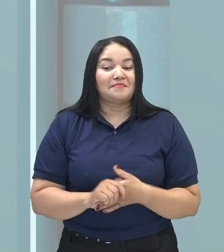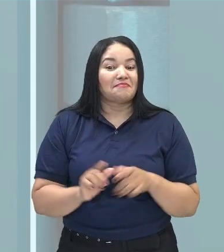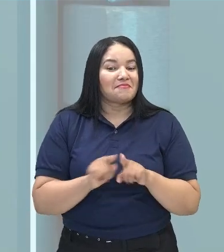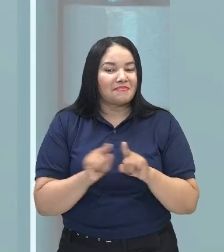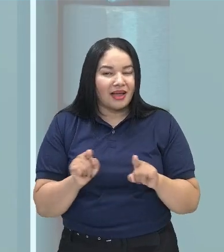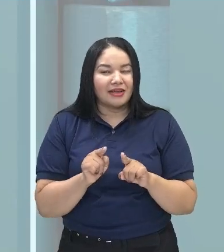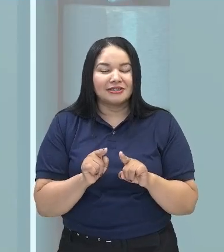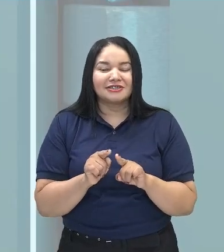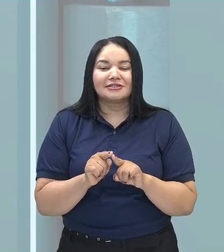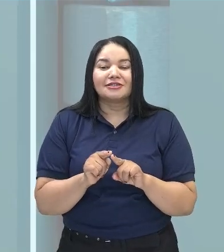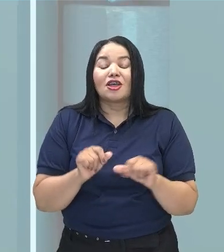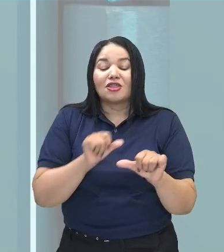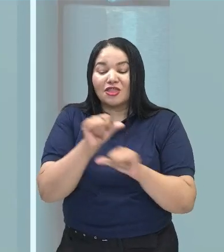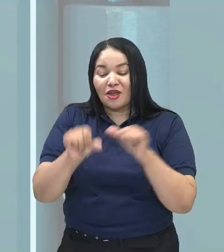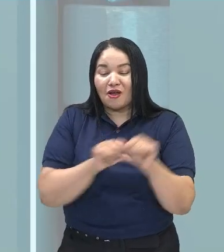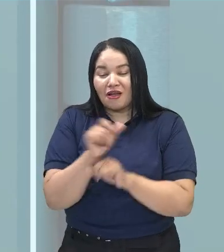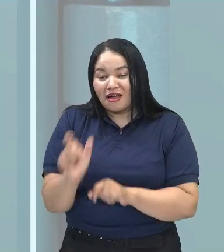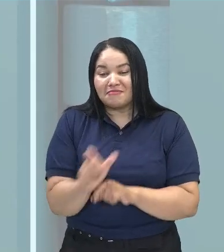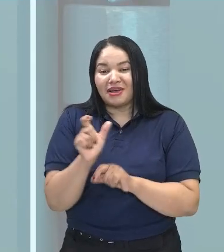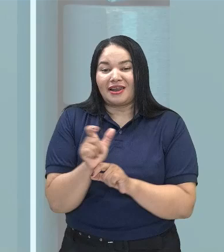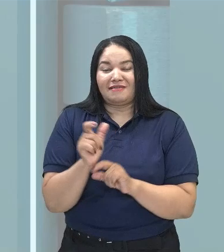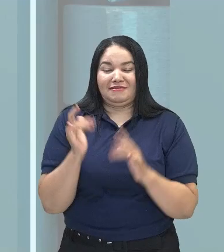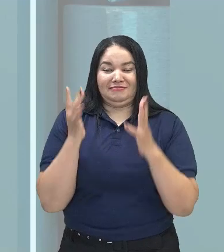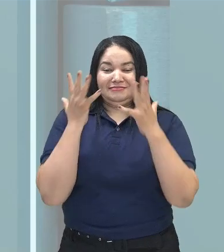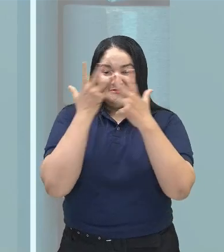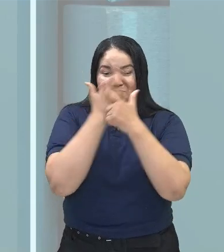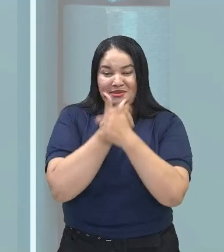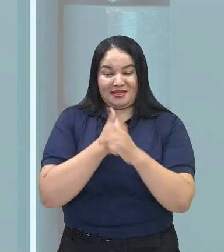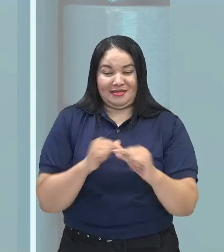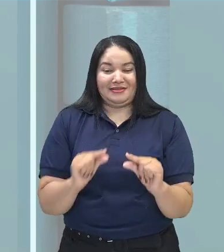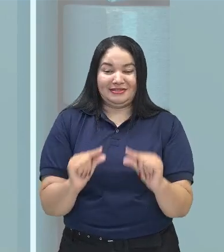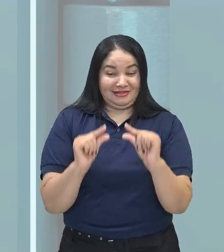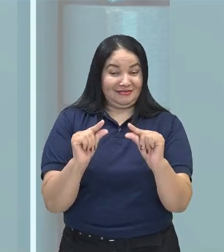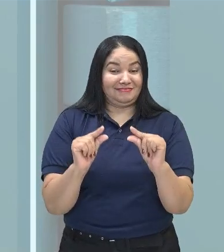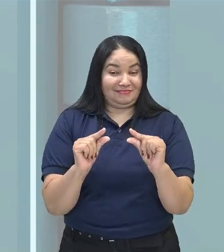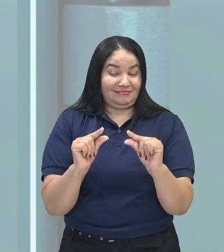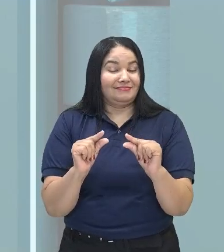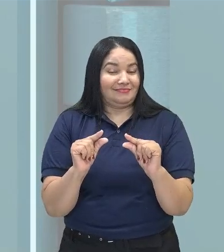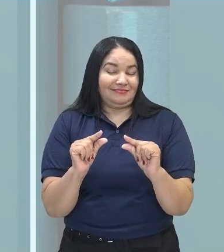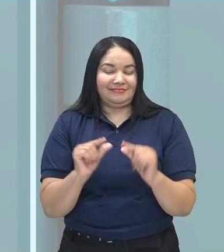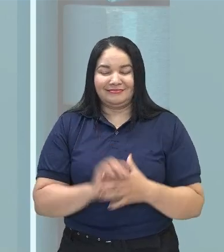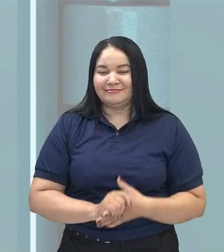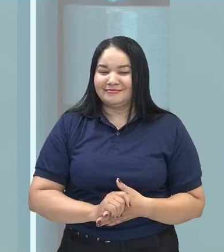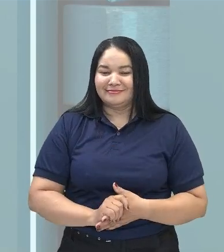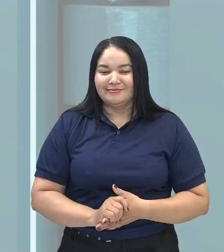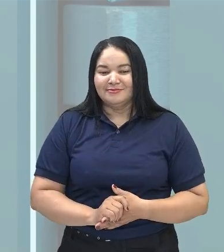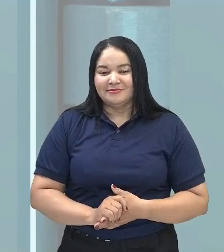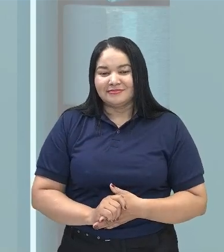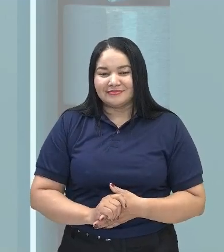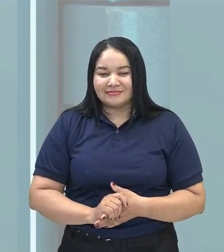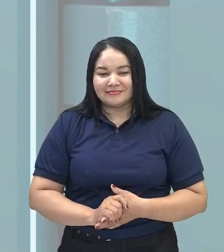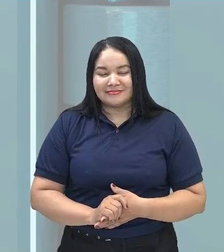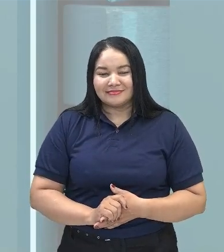dizer feia, para amenizar a situação, você pode dizer desprovida de beleza.